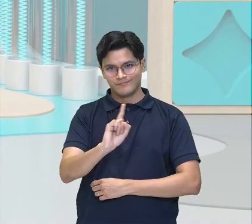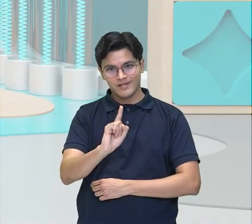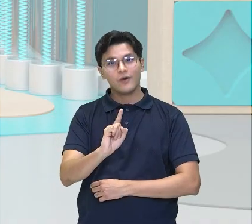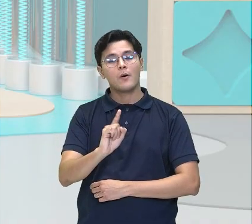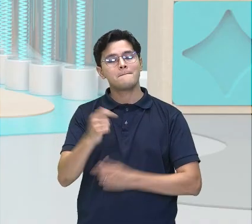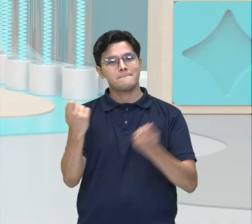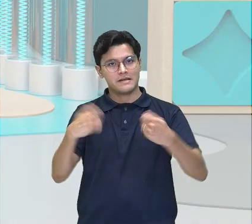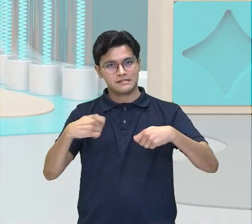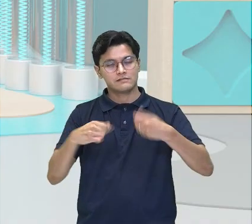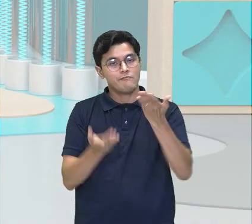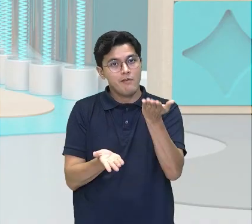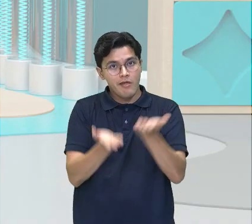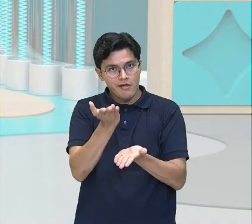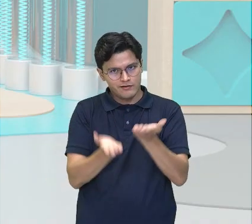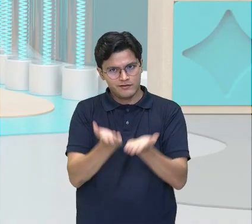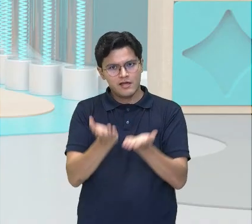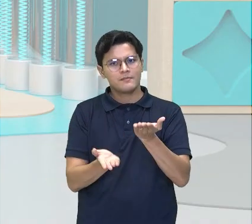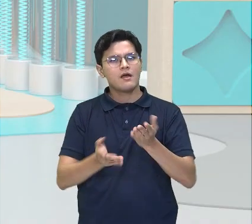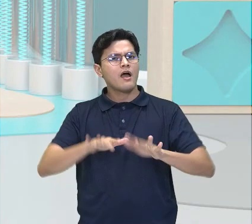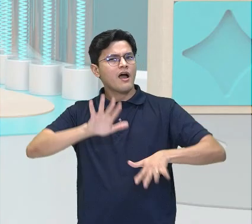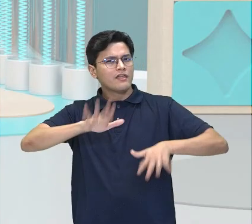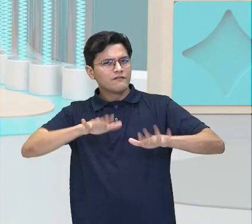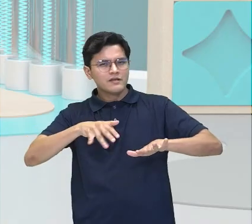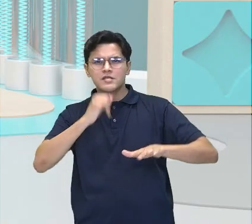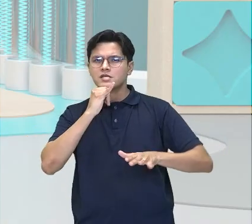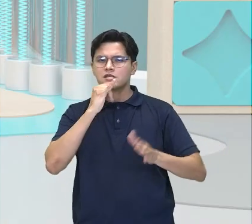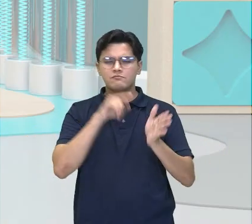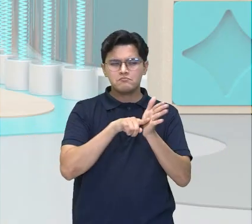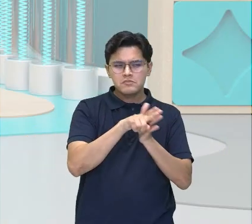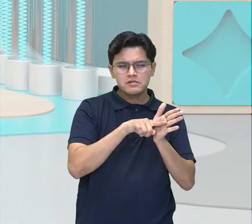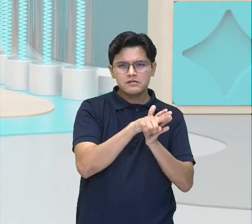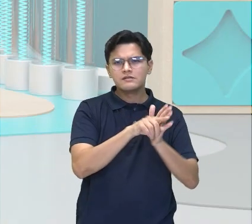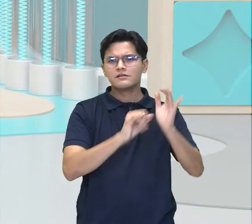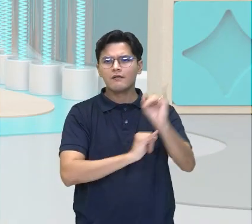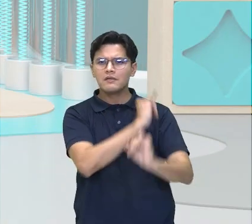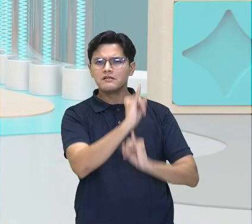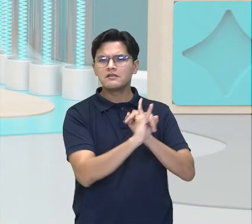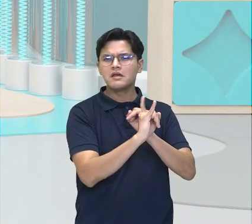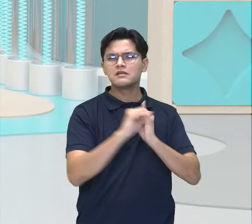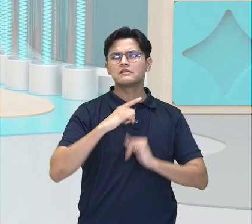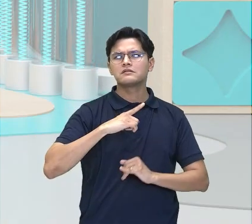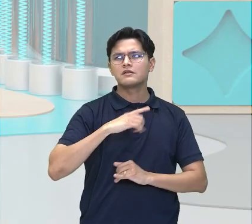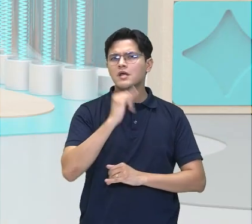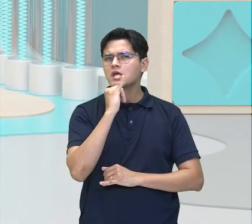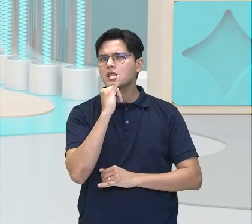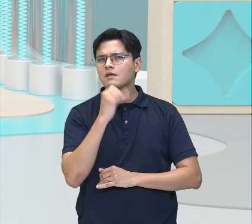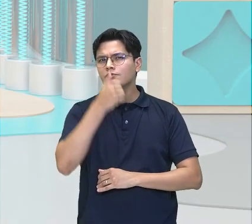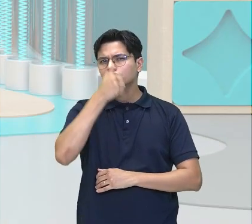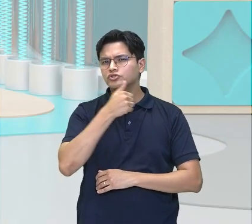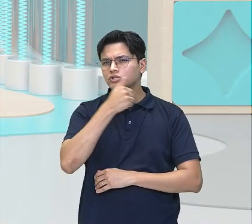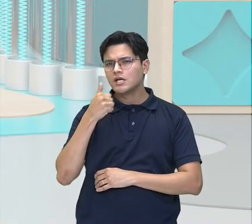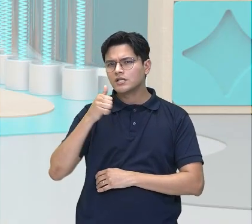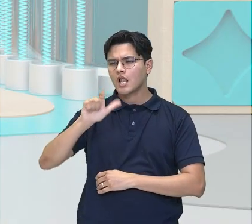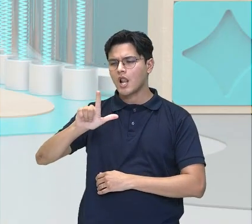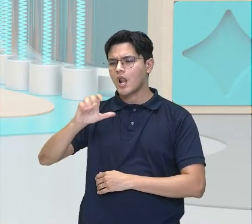aí umas dietas meio malucas da internet, que falam lá as dietas low carb, né? As dietas sem